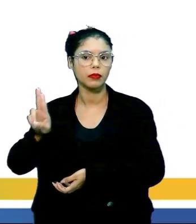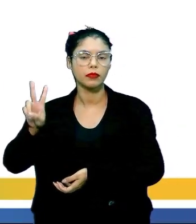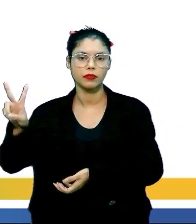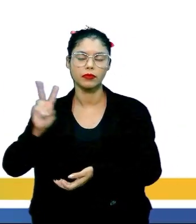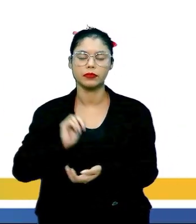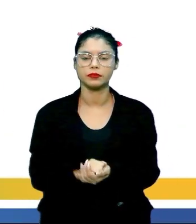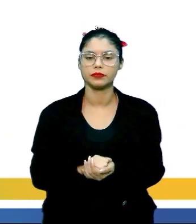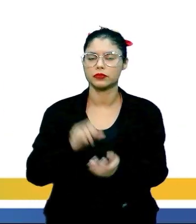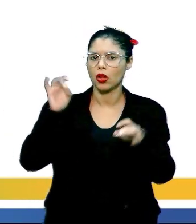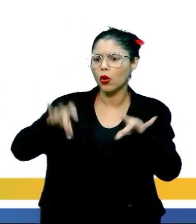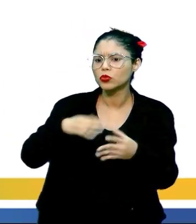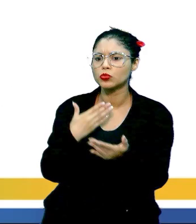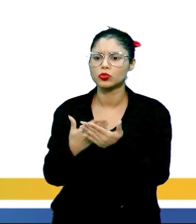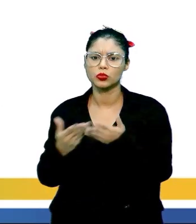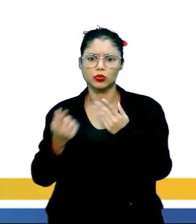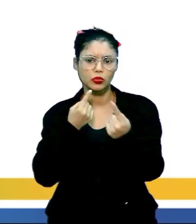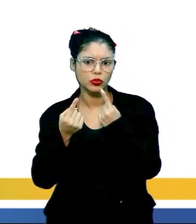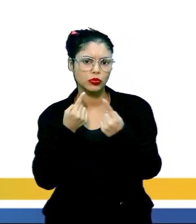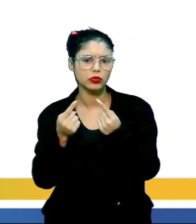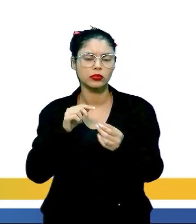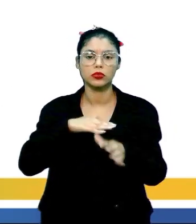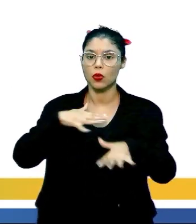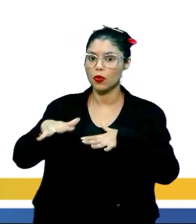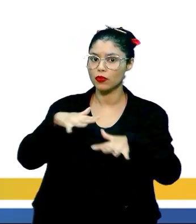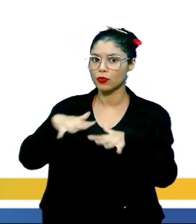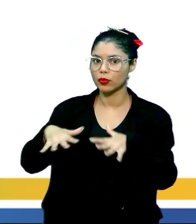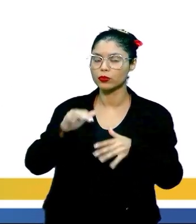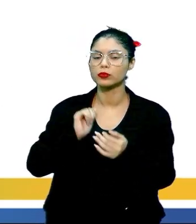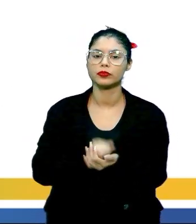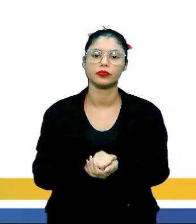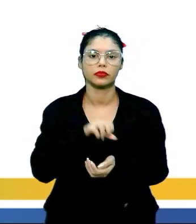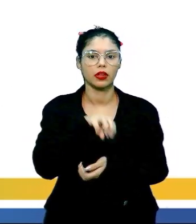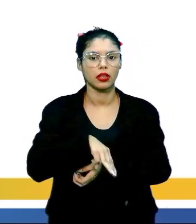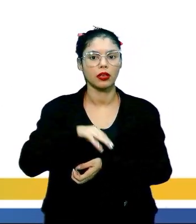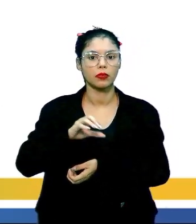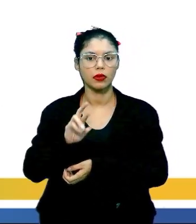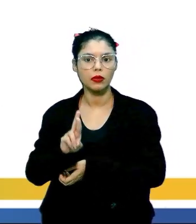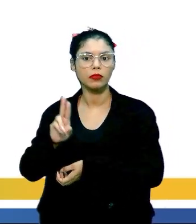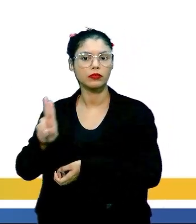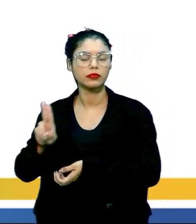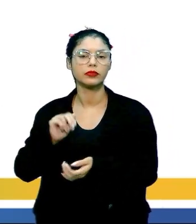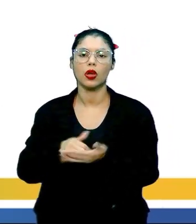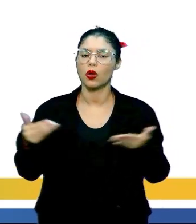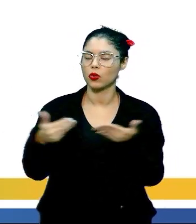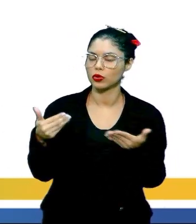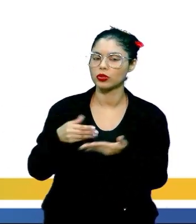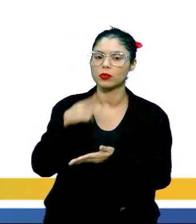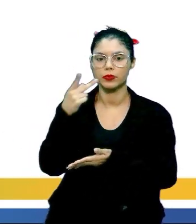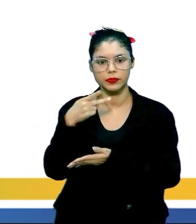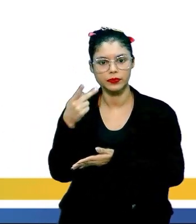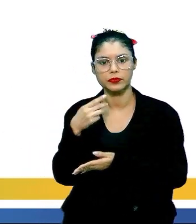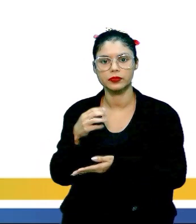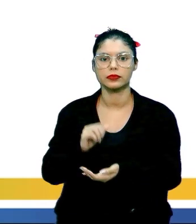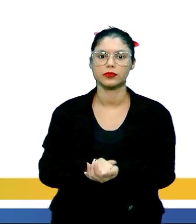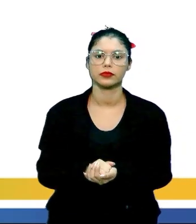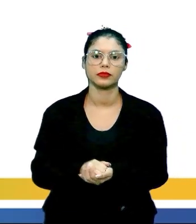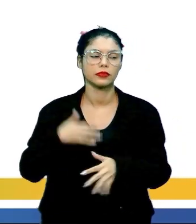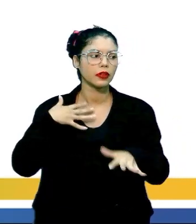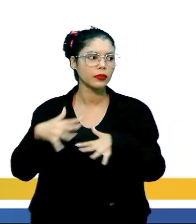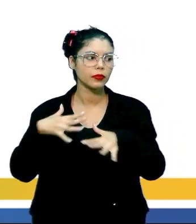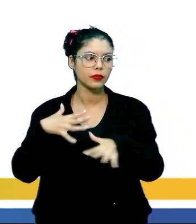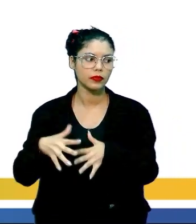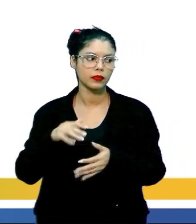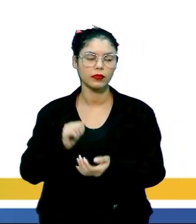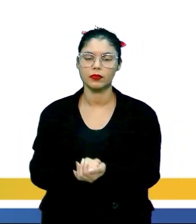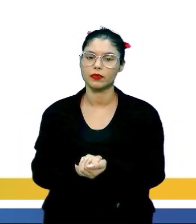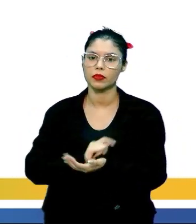Na última aula a gente discutiu a respeito de movimento retilíneo uniforme. Dessa vez, vamos falar de quando esse movimento